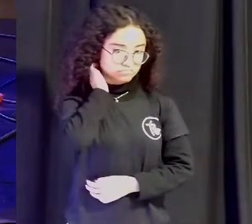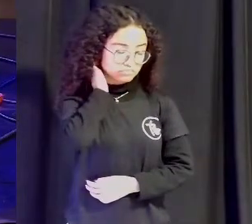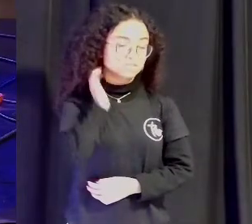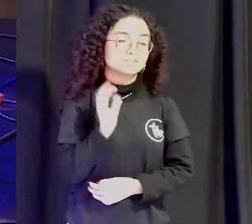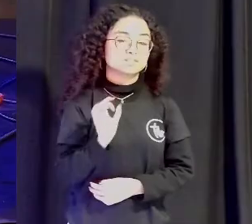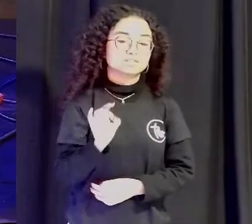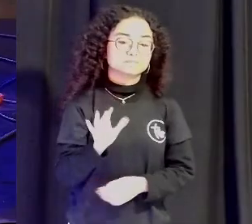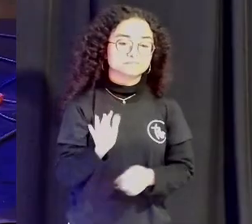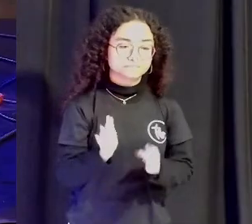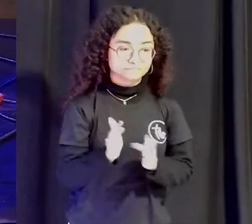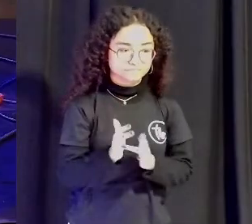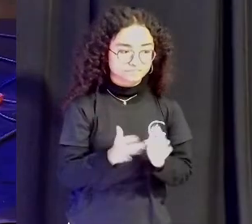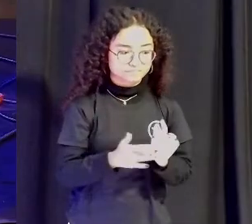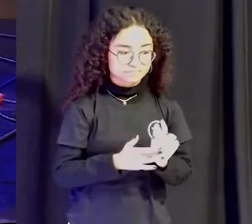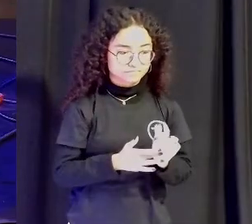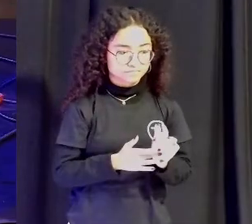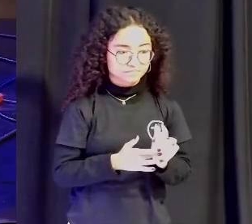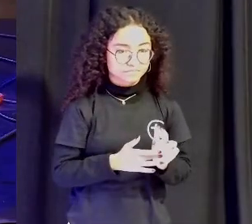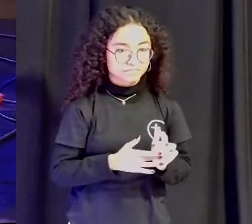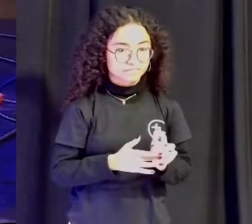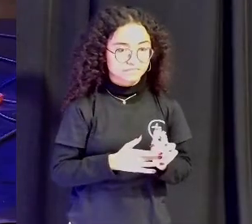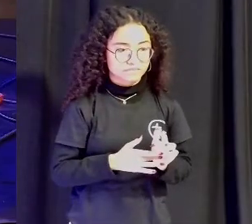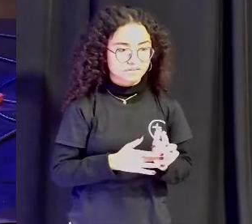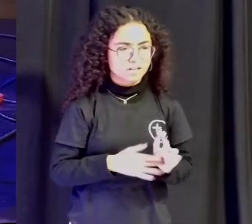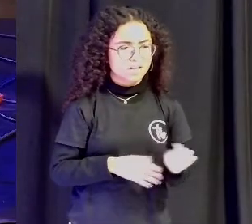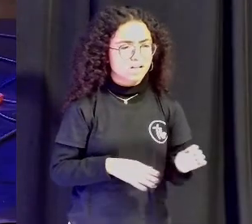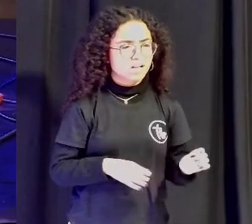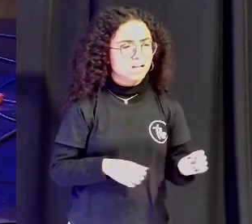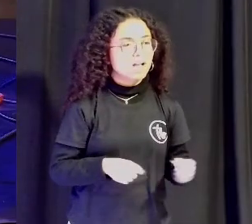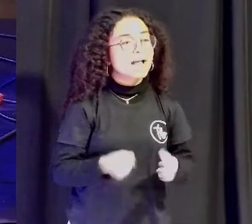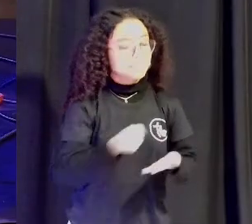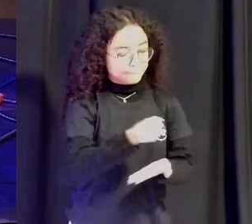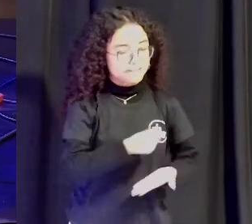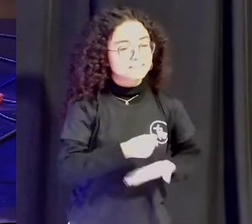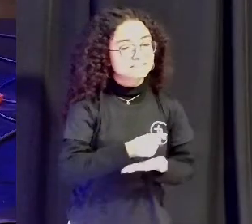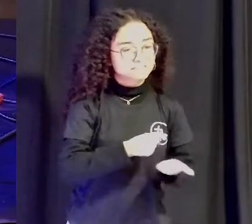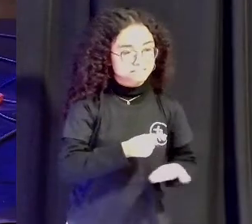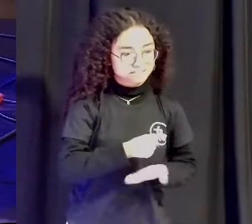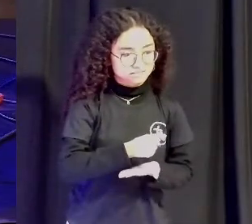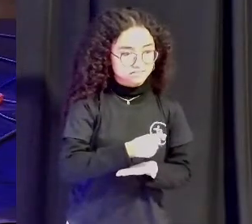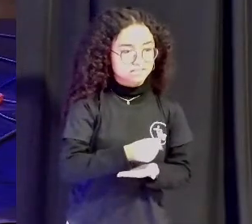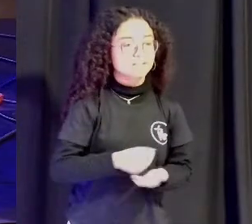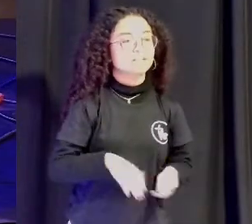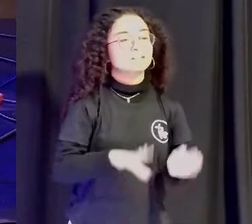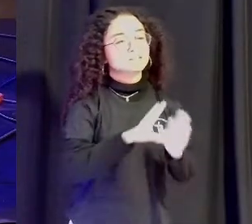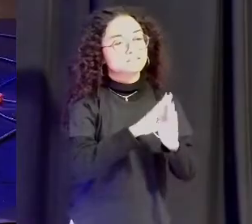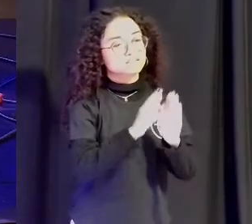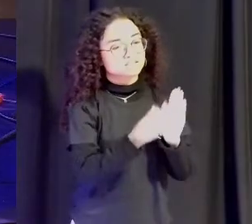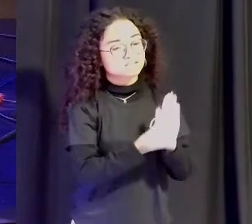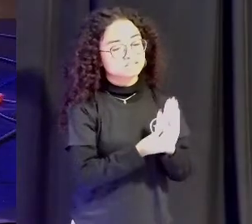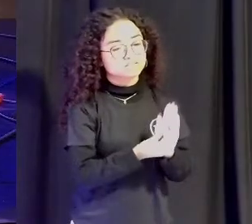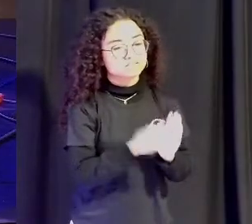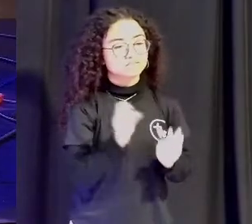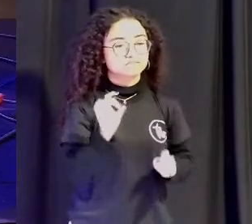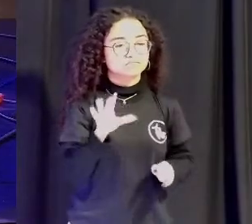Só Jesus é o fundamento da igreja, só Ele. Só